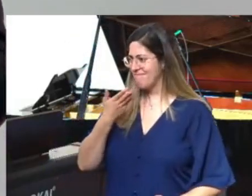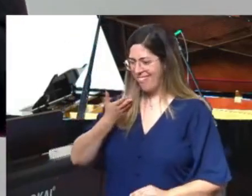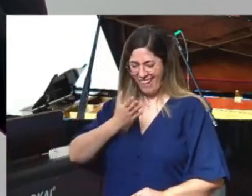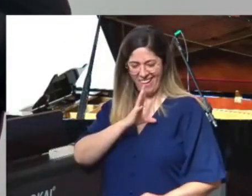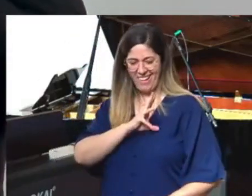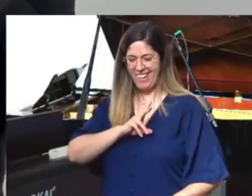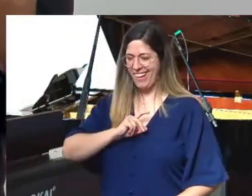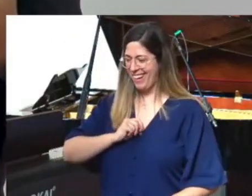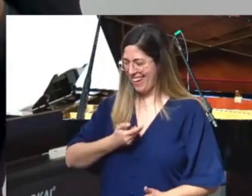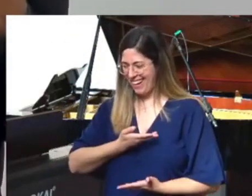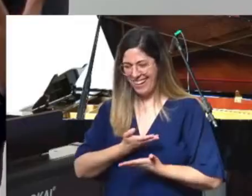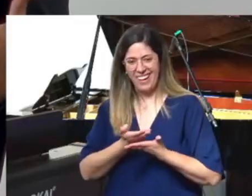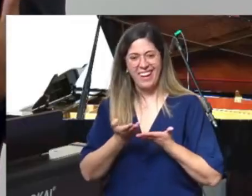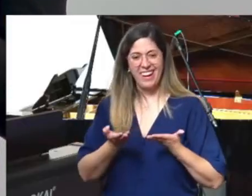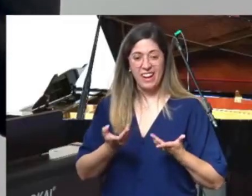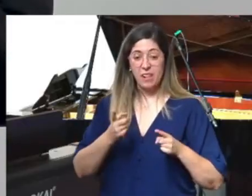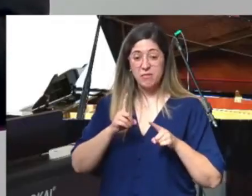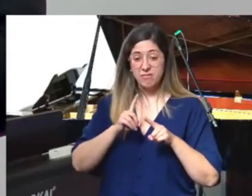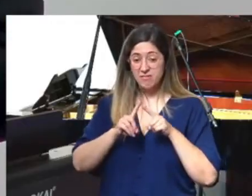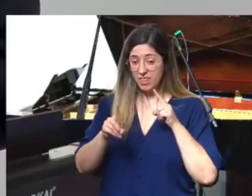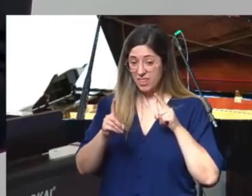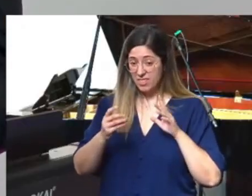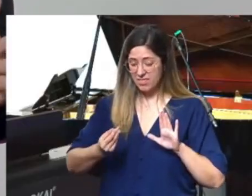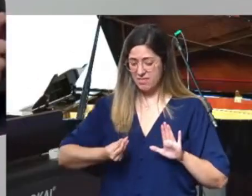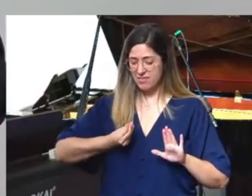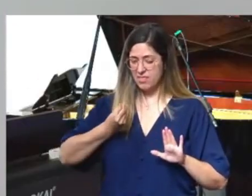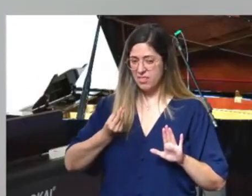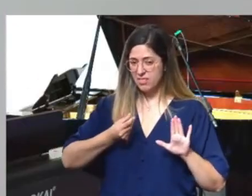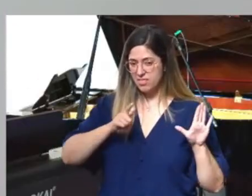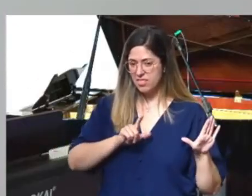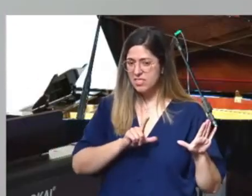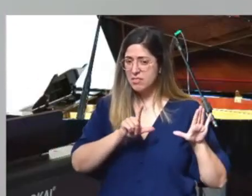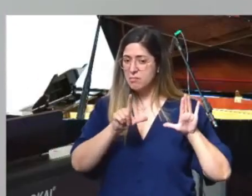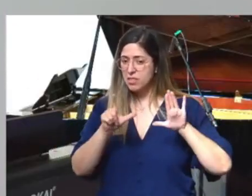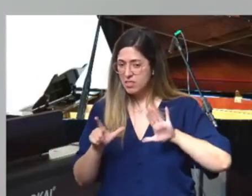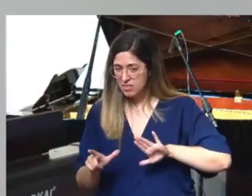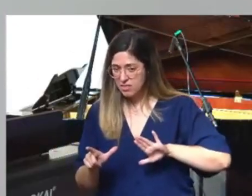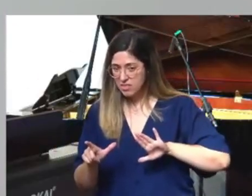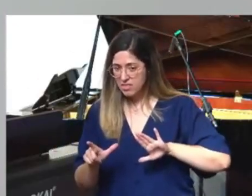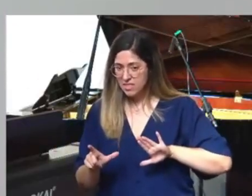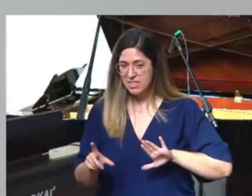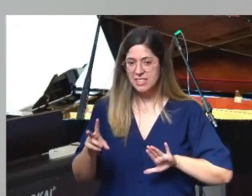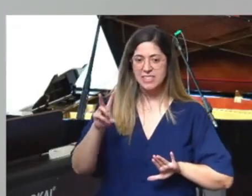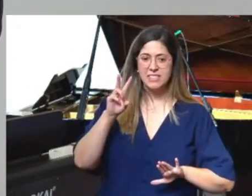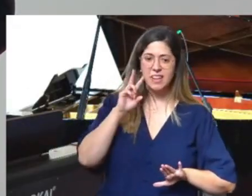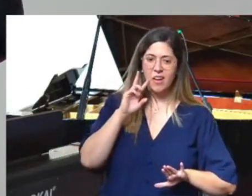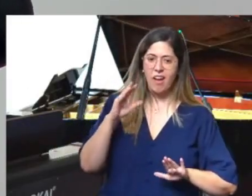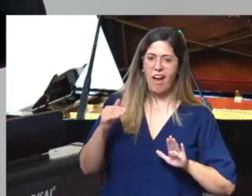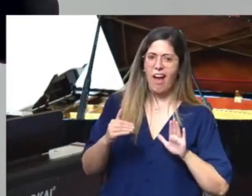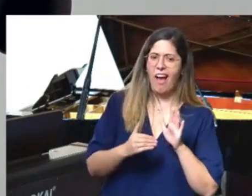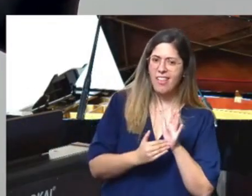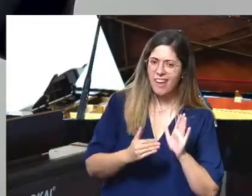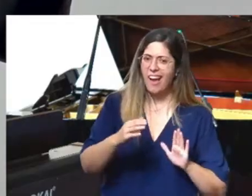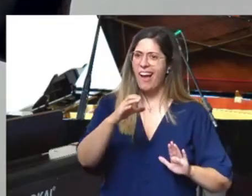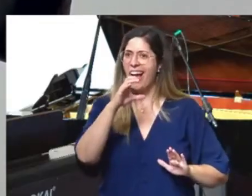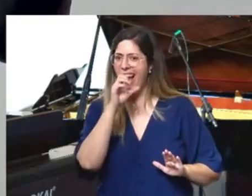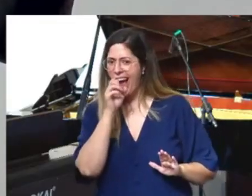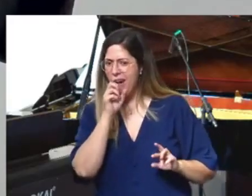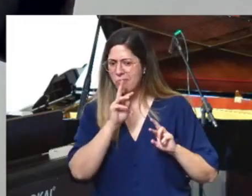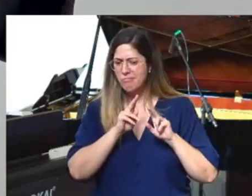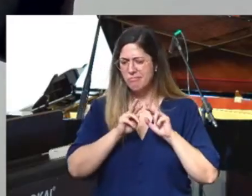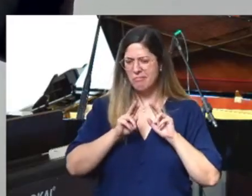diferente no trato, na vida comum de segunda a sábado. Essa ruptura, essa cisão entre